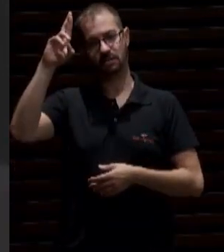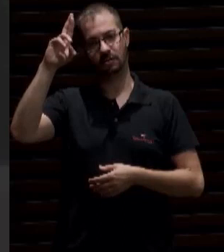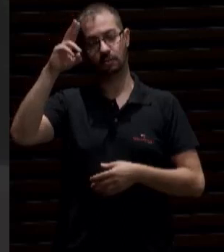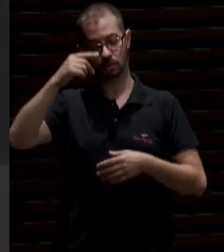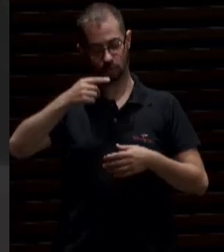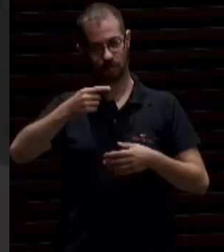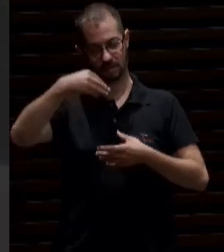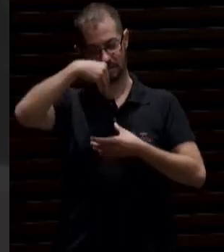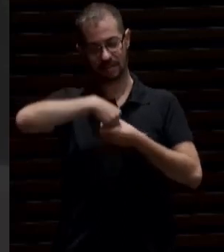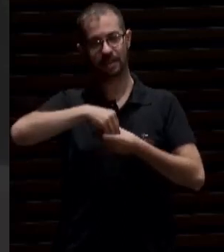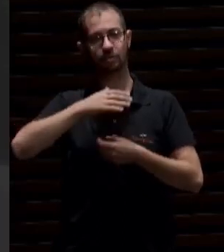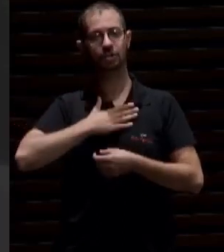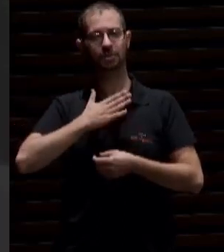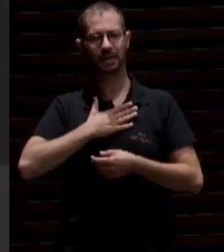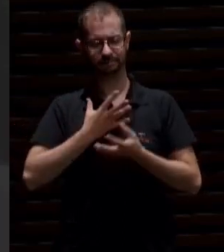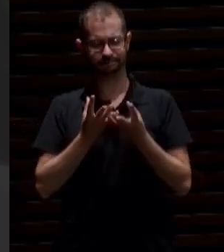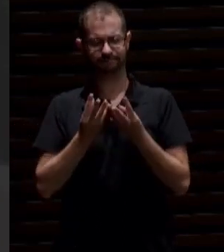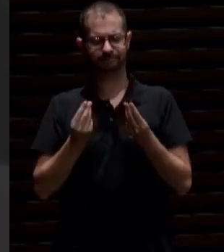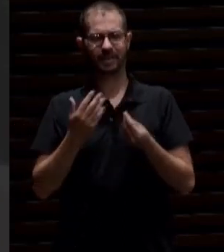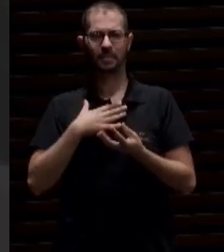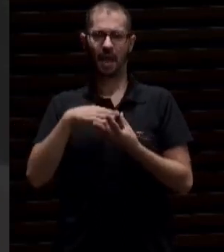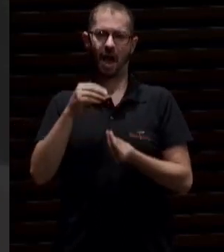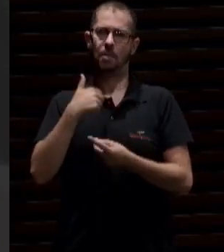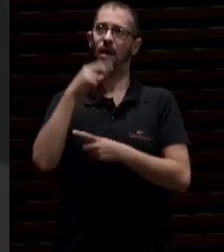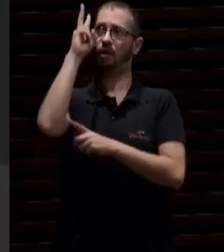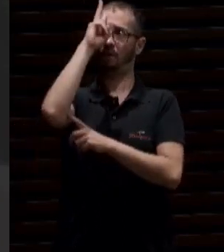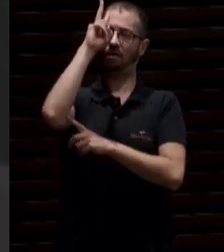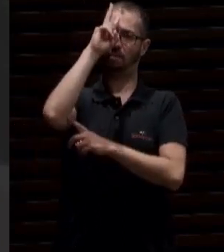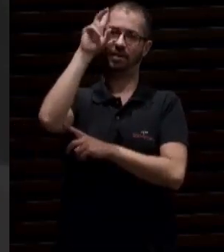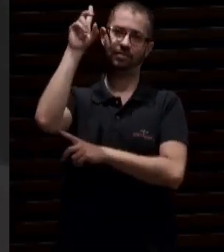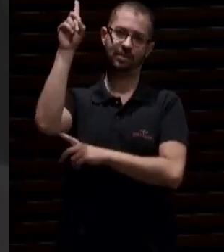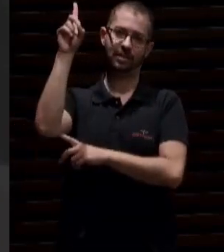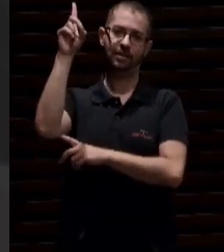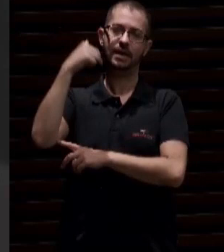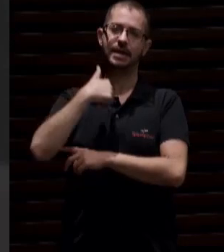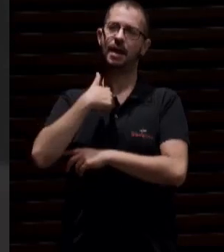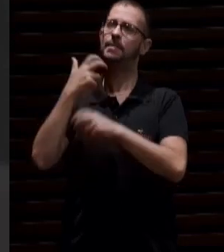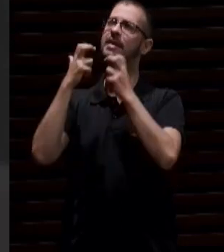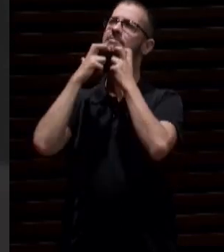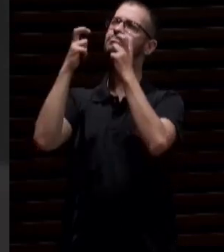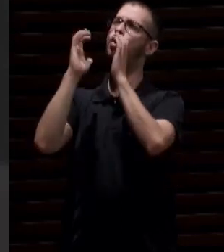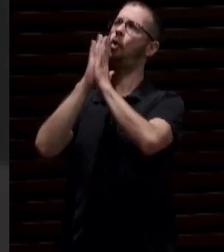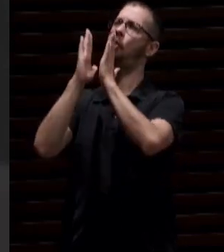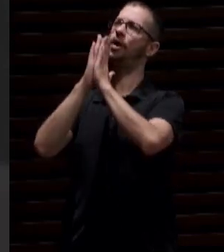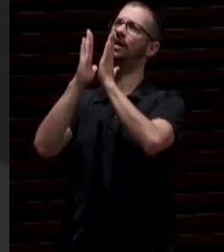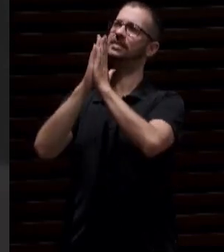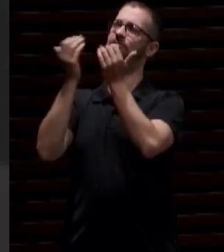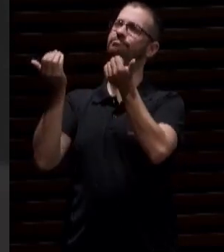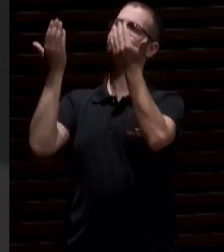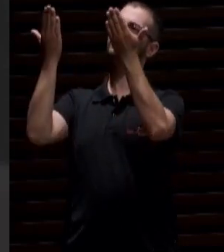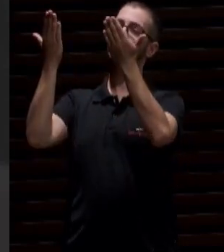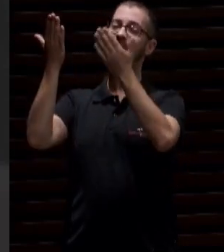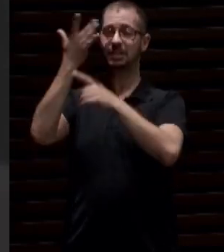mim desfalecia a minha alma, eu me lembrei do Senhor. E subiu a ti a minha oração no teu santo templo. Os que